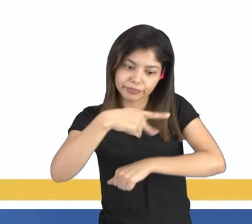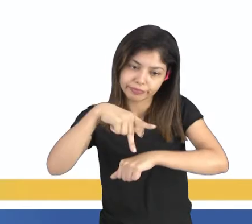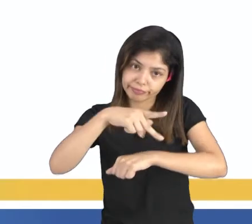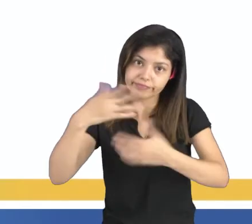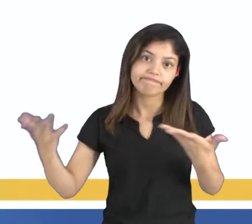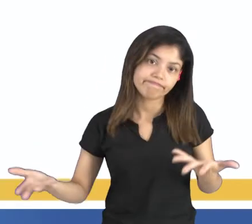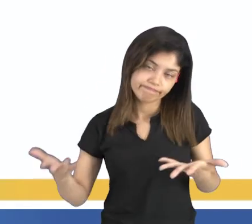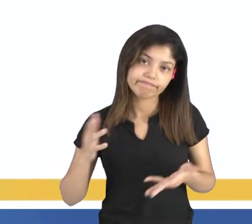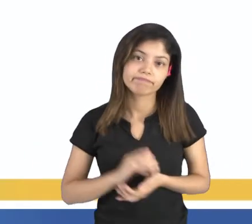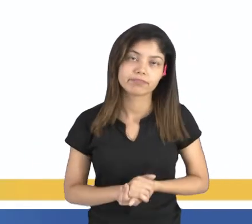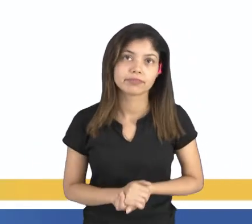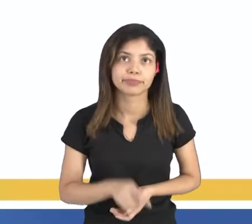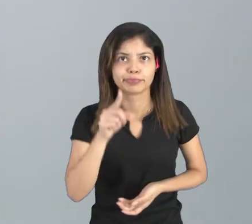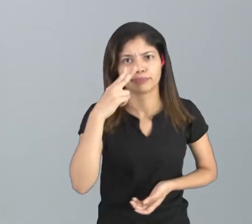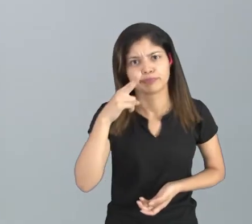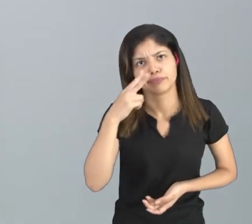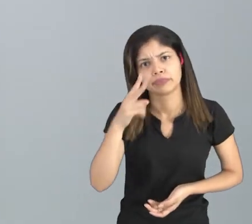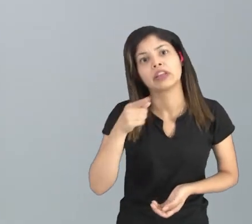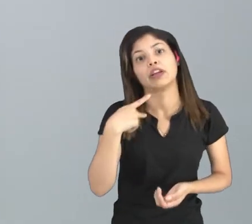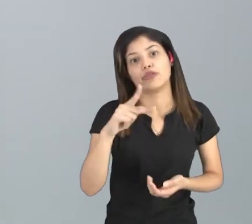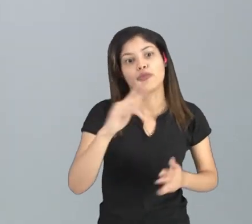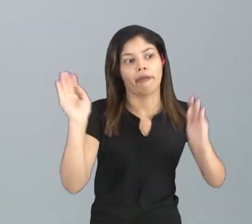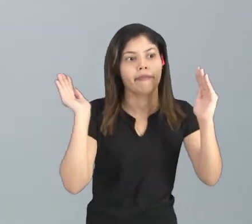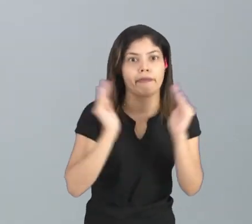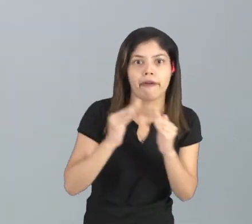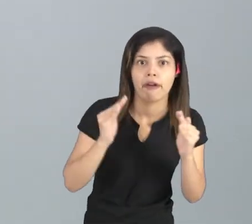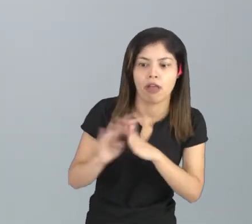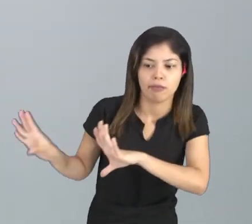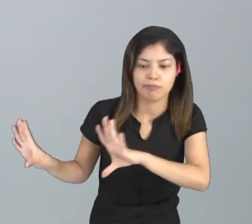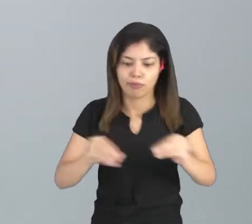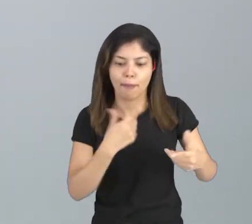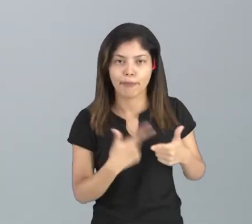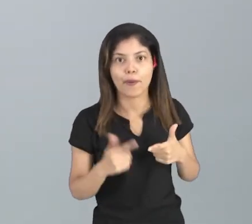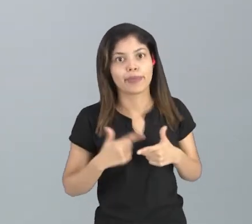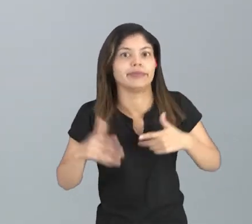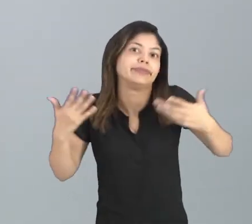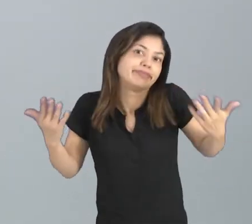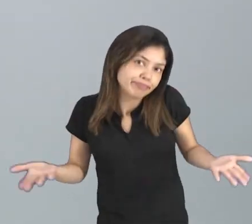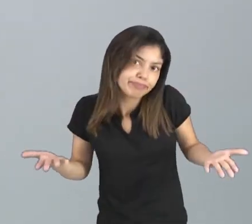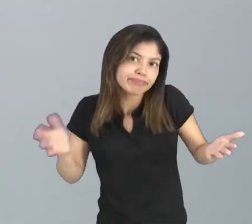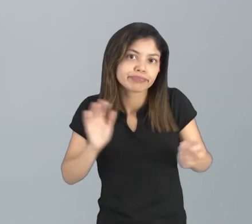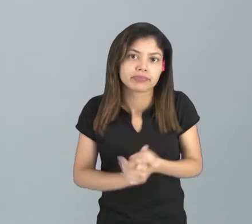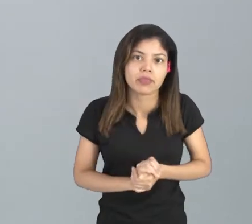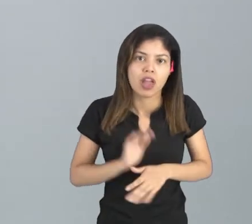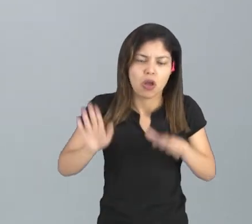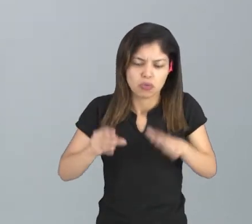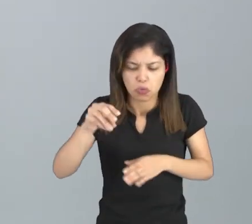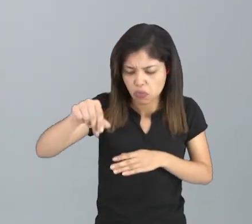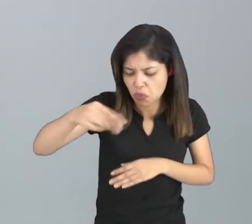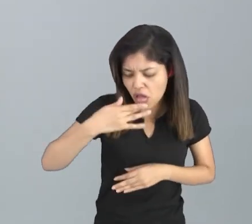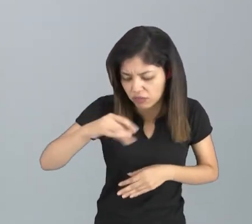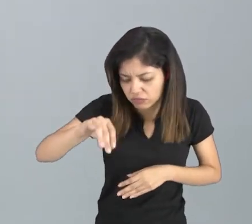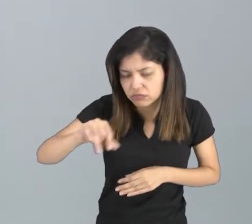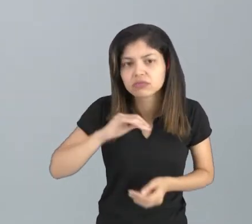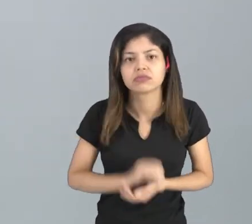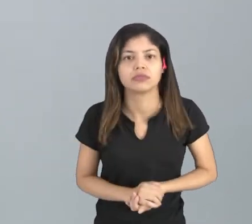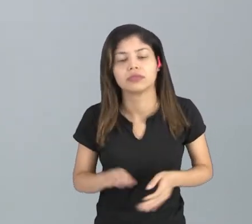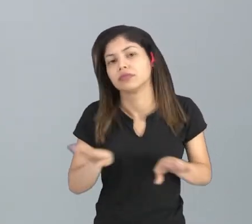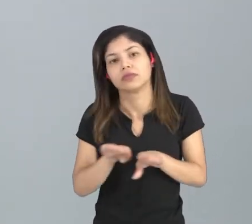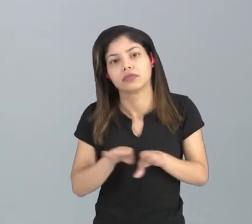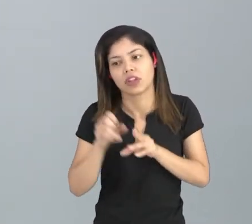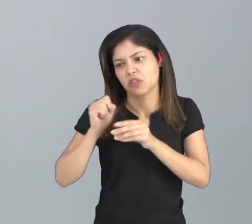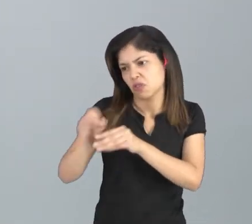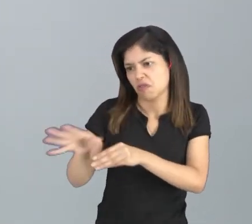nunca viu uma porcaria dessa no seu quintal trazendo transtorno, não é verdade? Alguns jogam sal, faz isso e aquilo, coloca